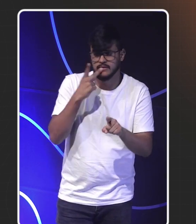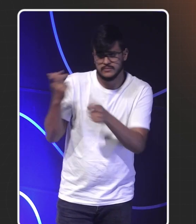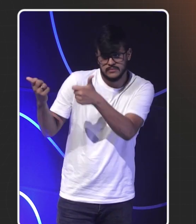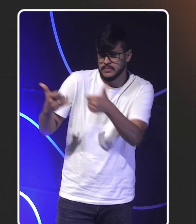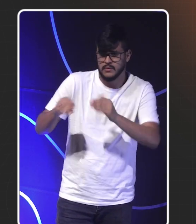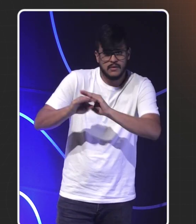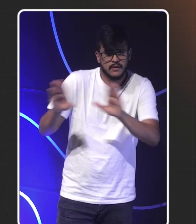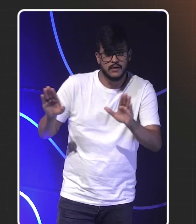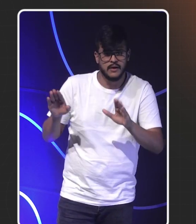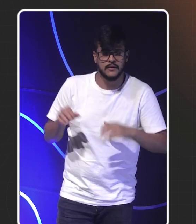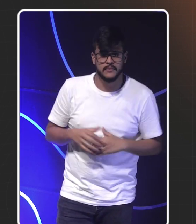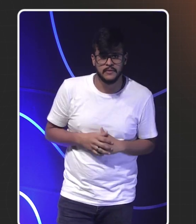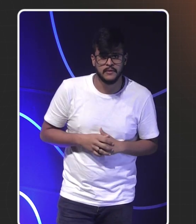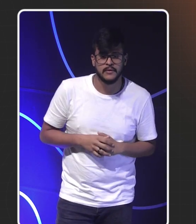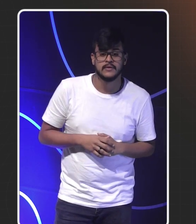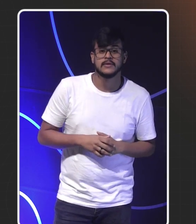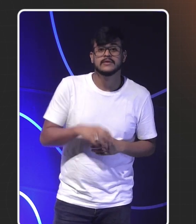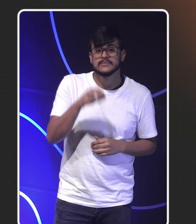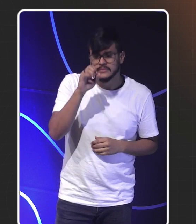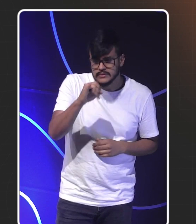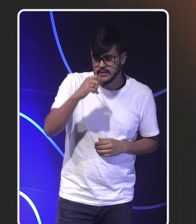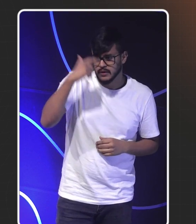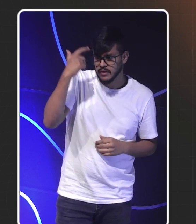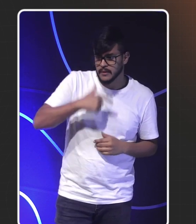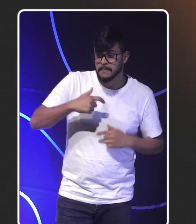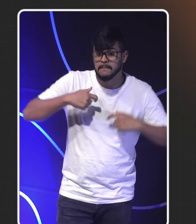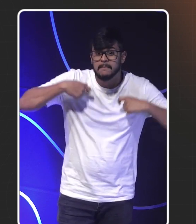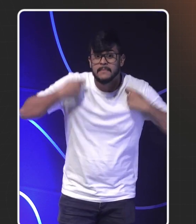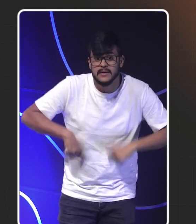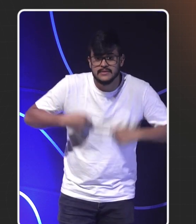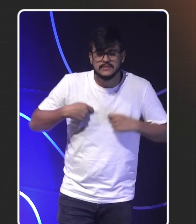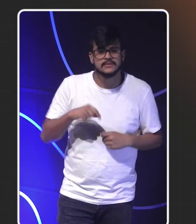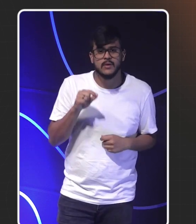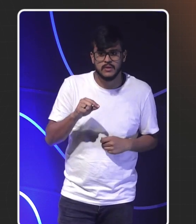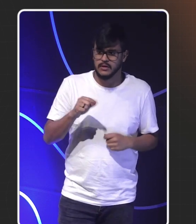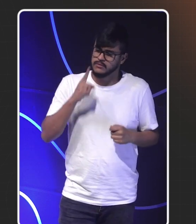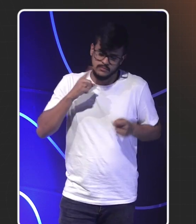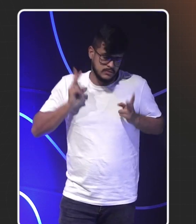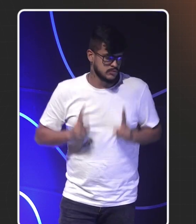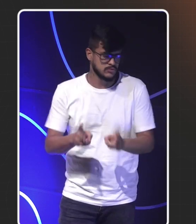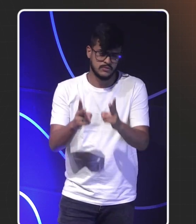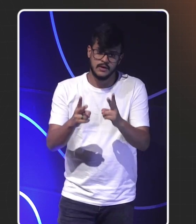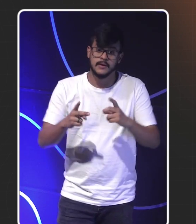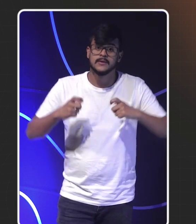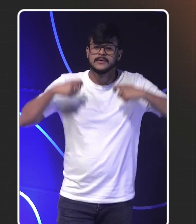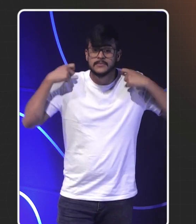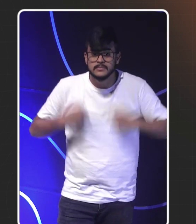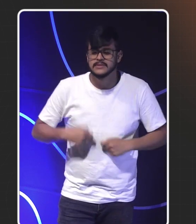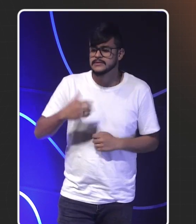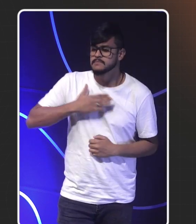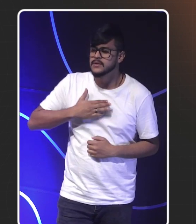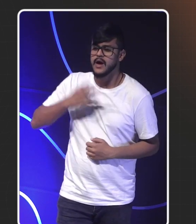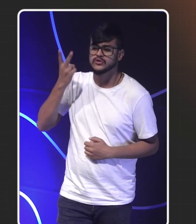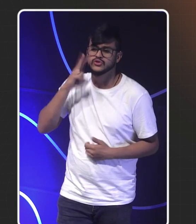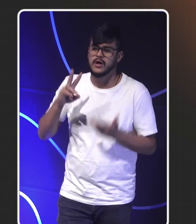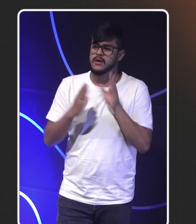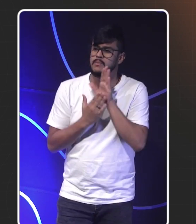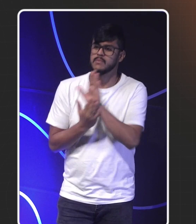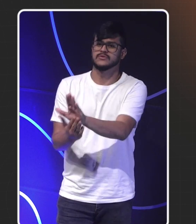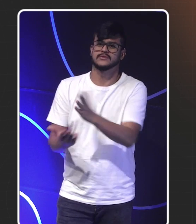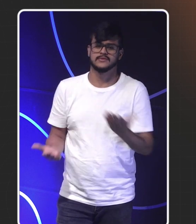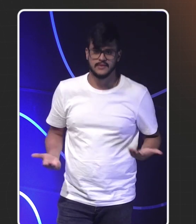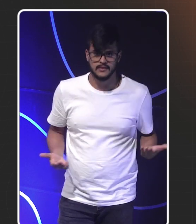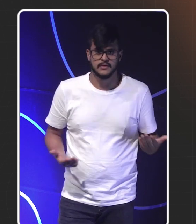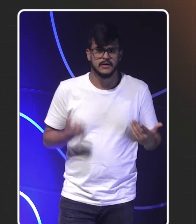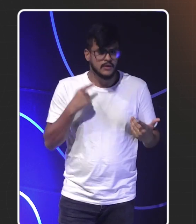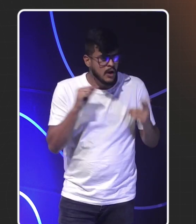claro que a gente precisa continuar, a gente precisa mostrar a nossa história, a gente precisa